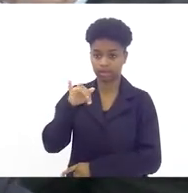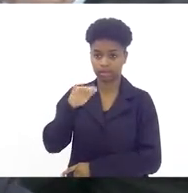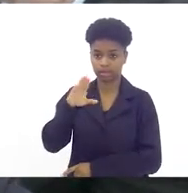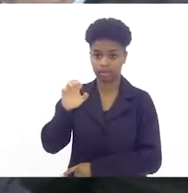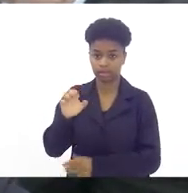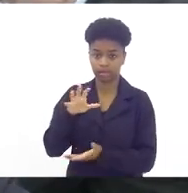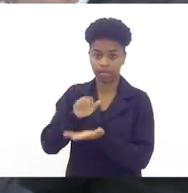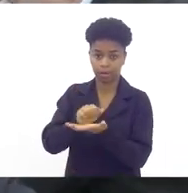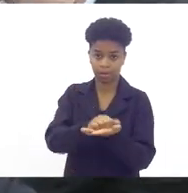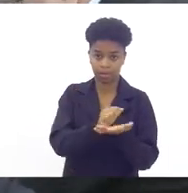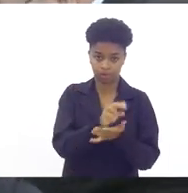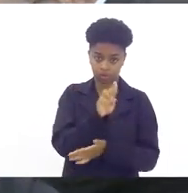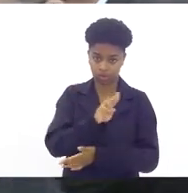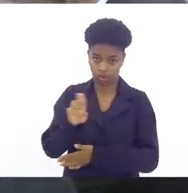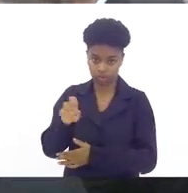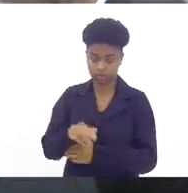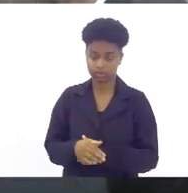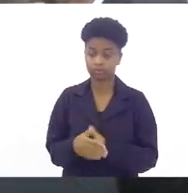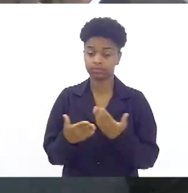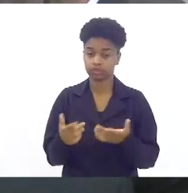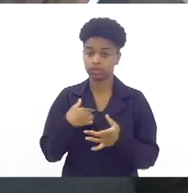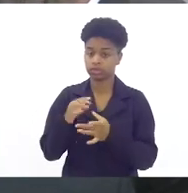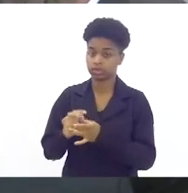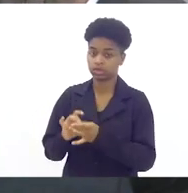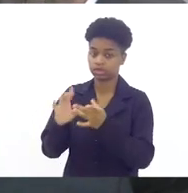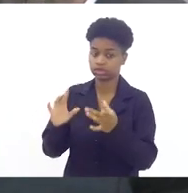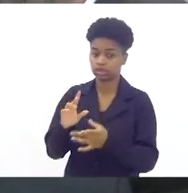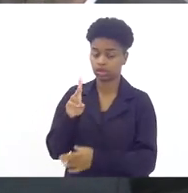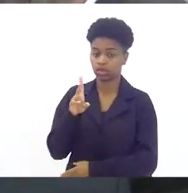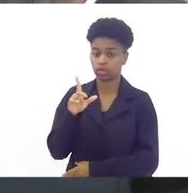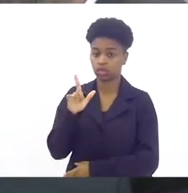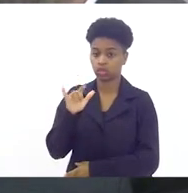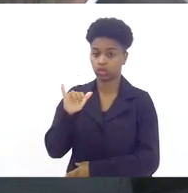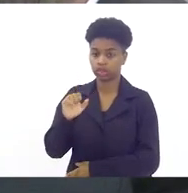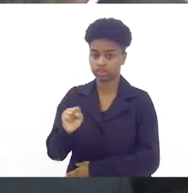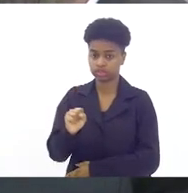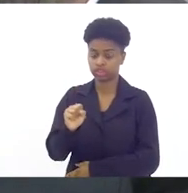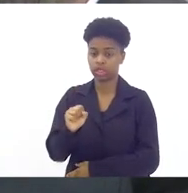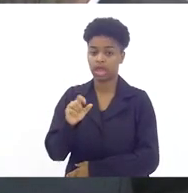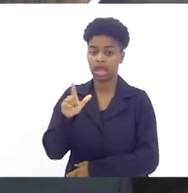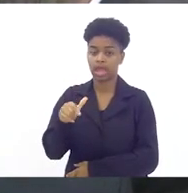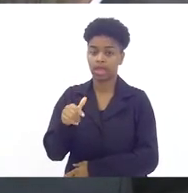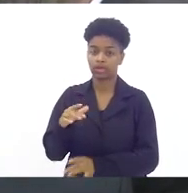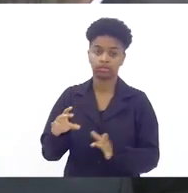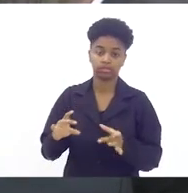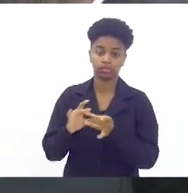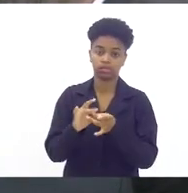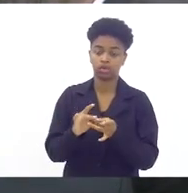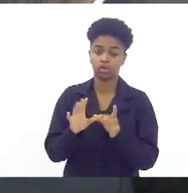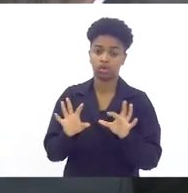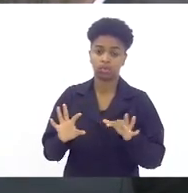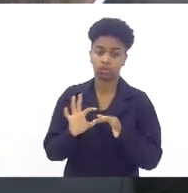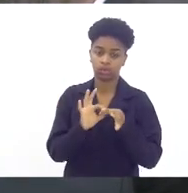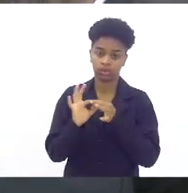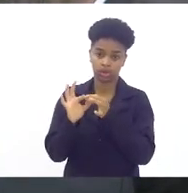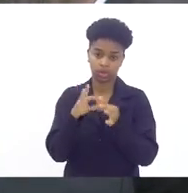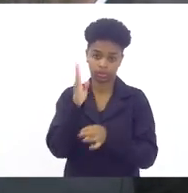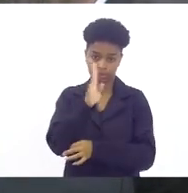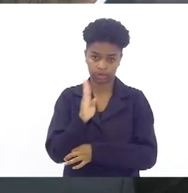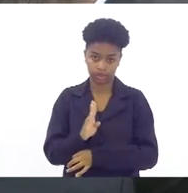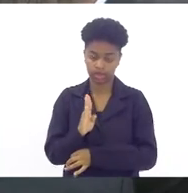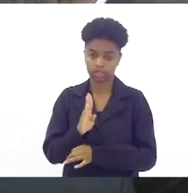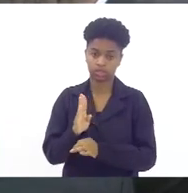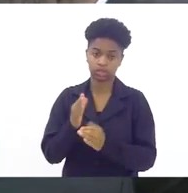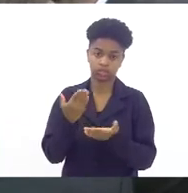passo a palavra para o Luiz Valério da União Brasileira de estudante secundaristas que está acompanhando essa reunião pelo zoom Luiz